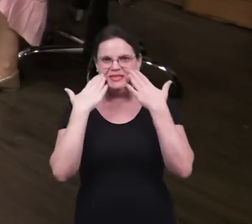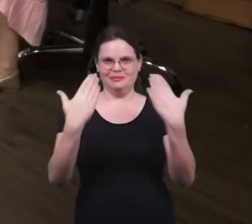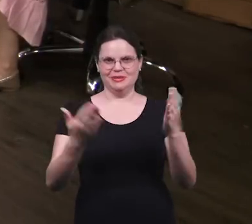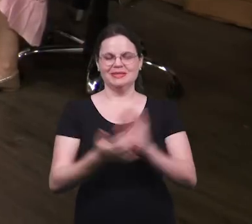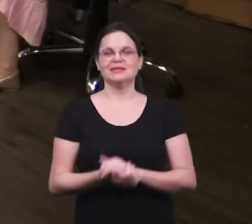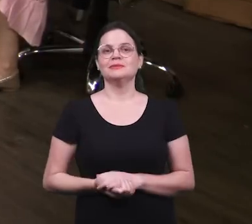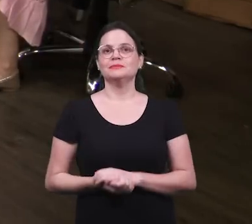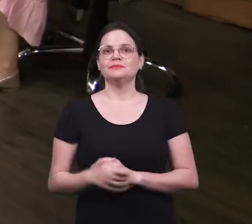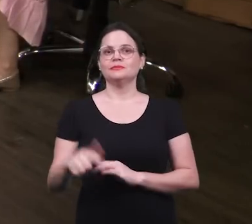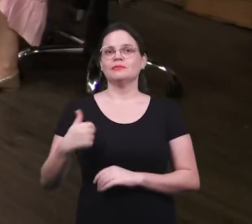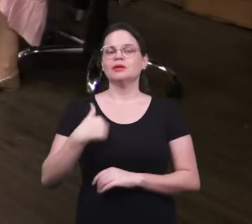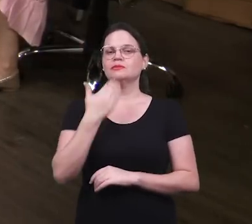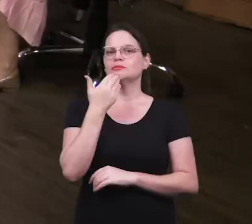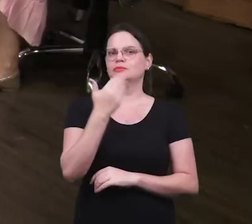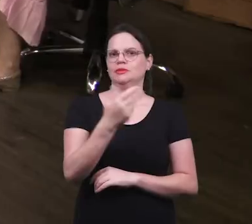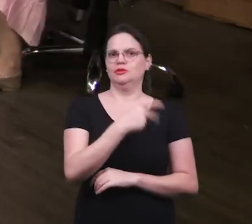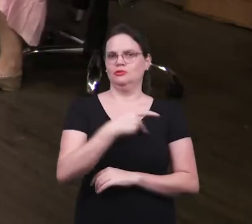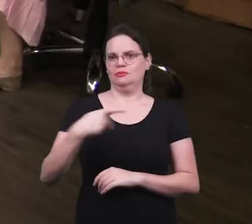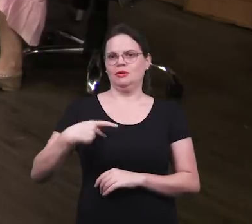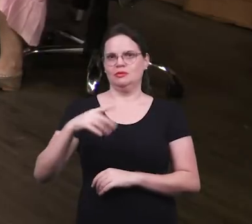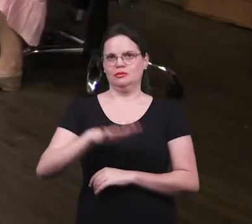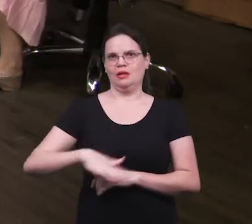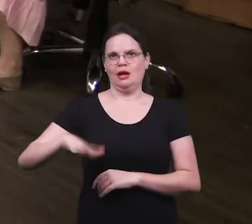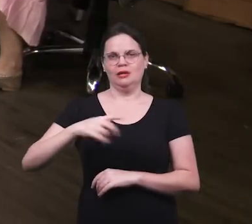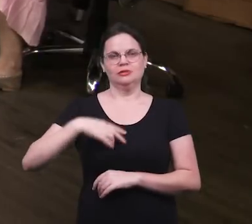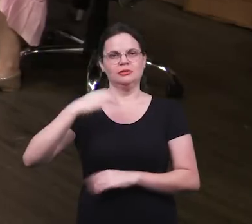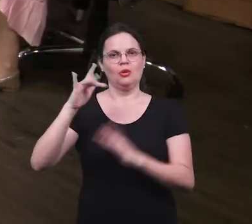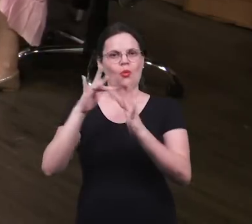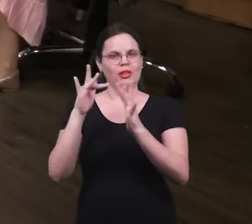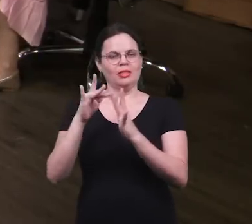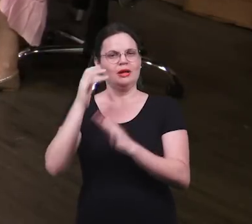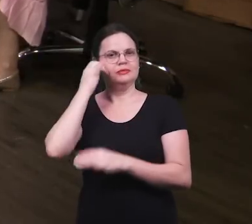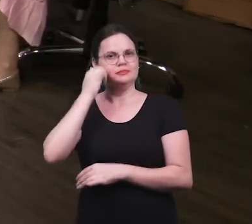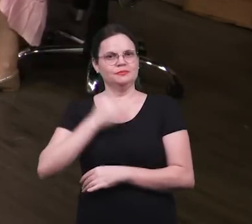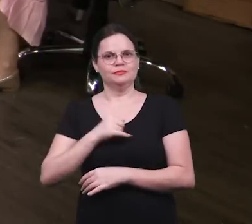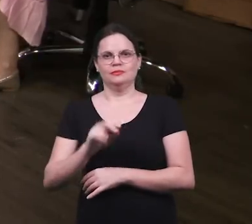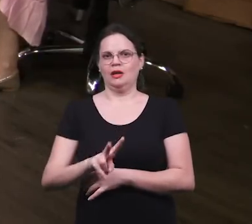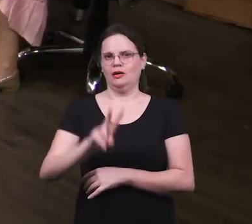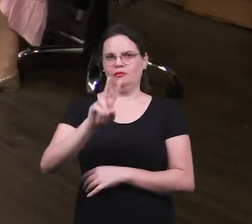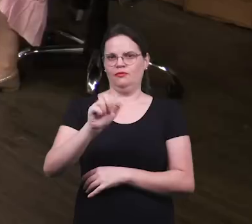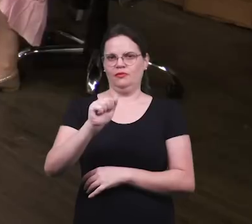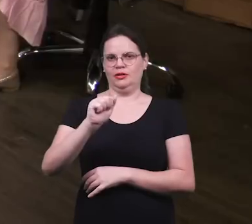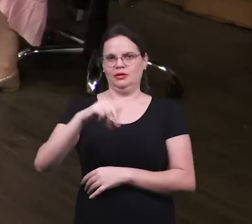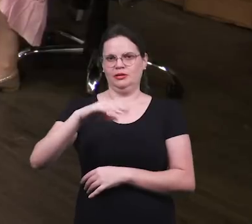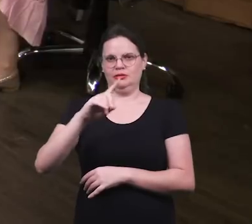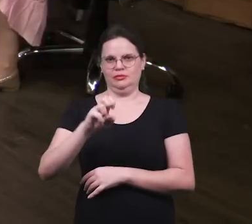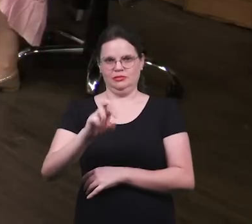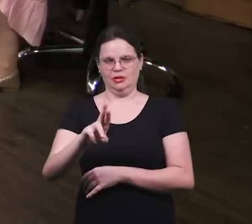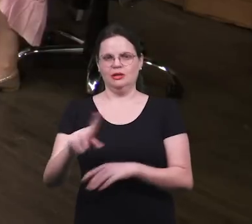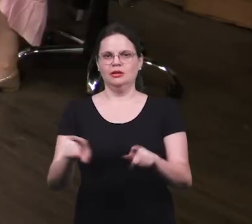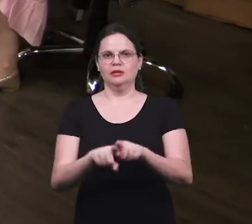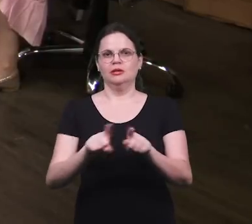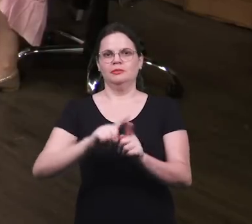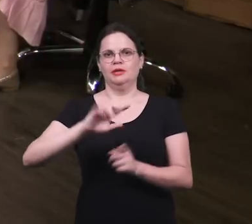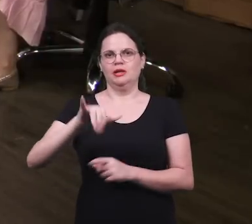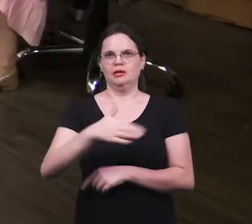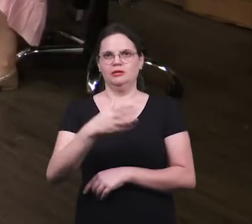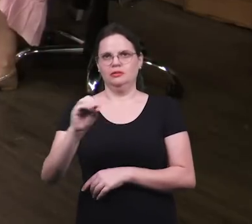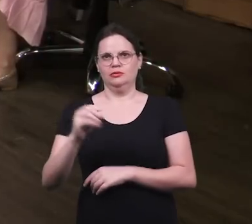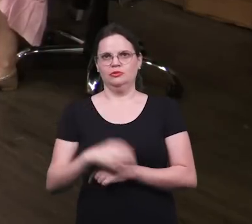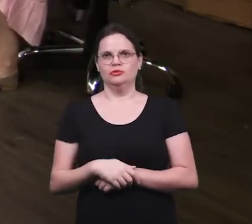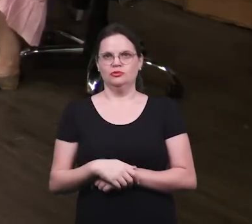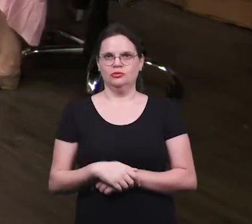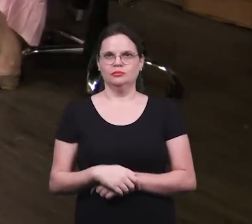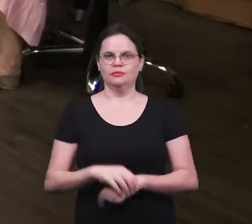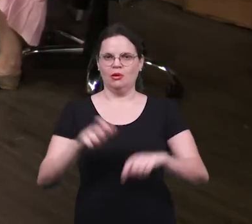falar o nome dos pastores da região lá que entraram em contato com a gente, né? O Vander, o João e o Carlos. É a área do